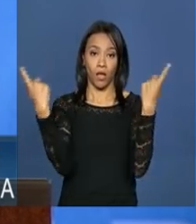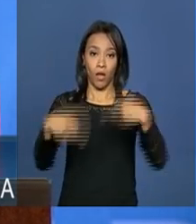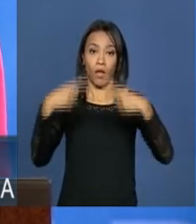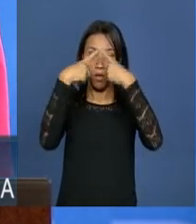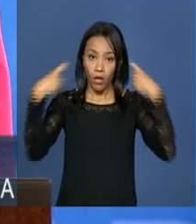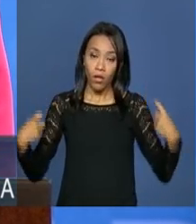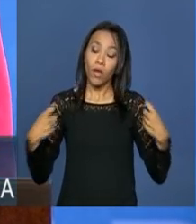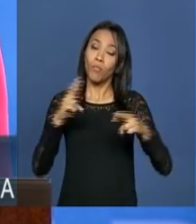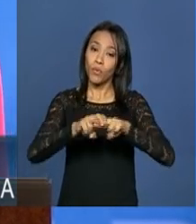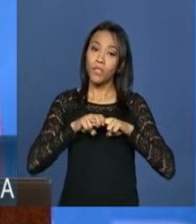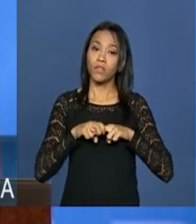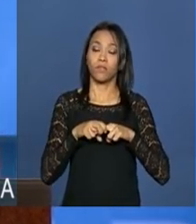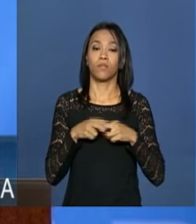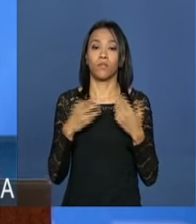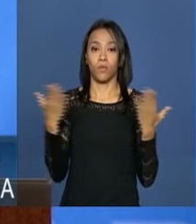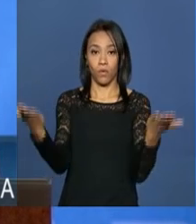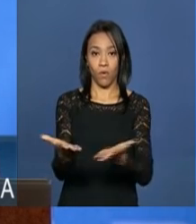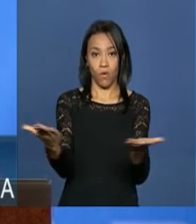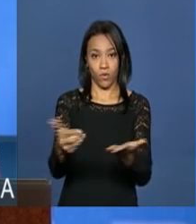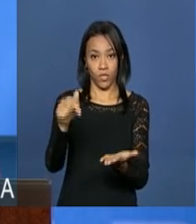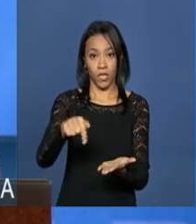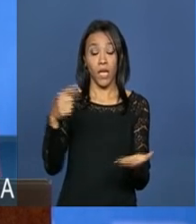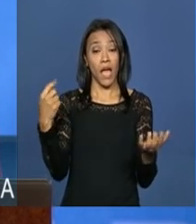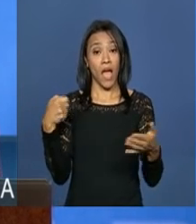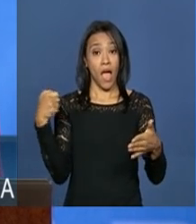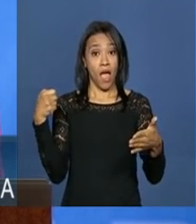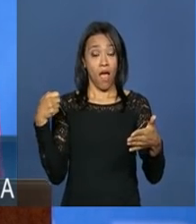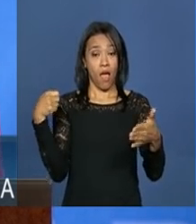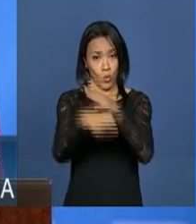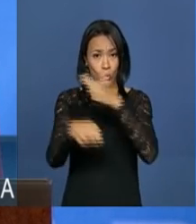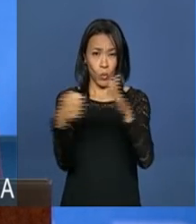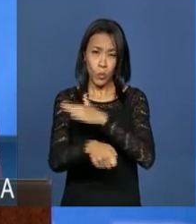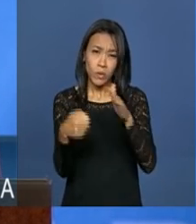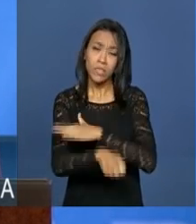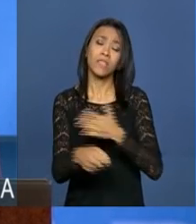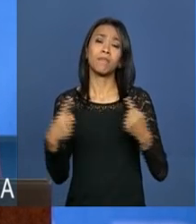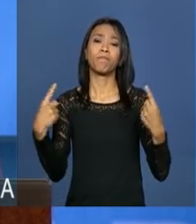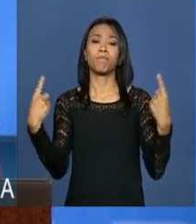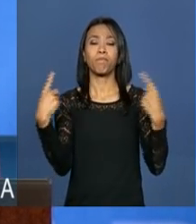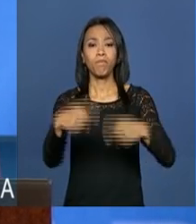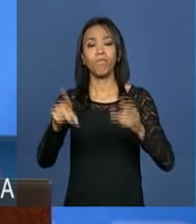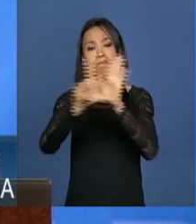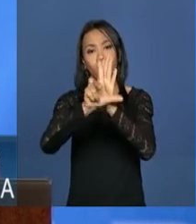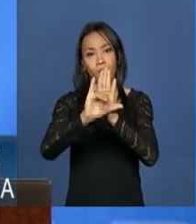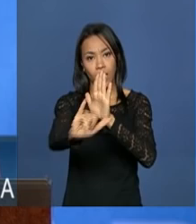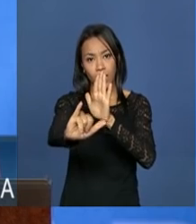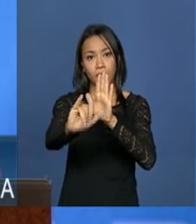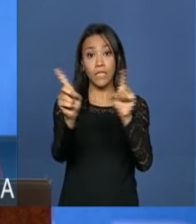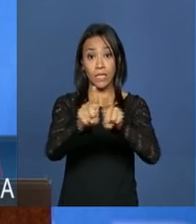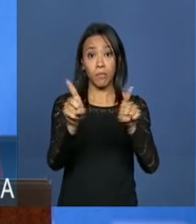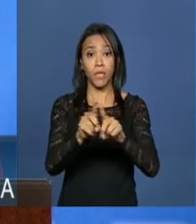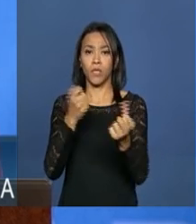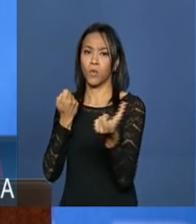isso, nesse momento, a luta pela legalidade, pela democracia e contra o